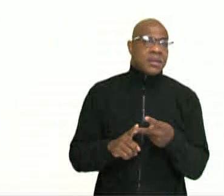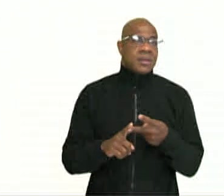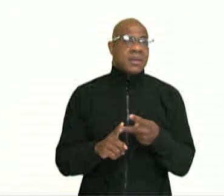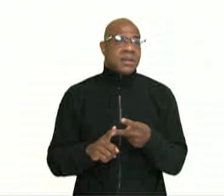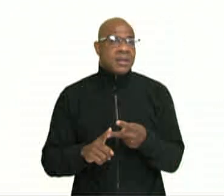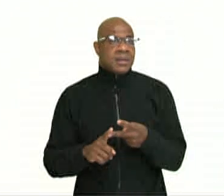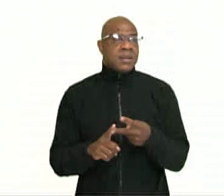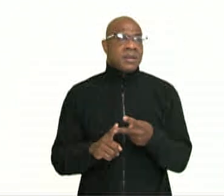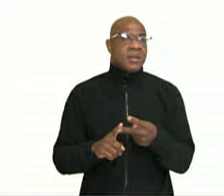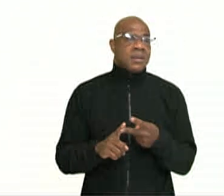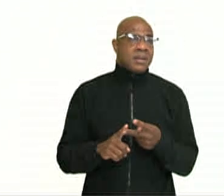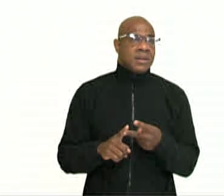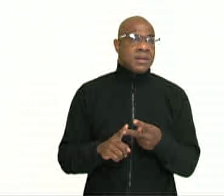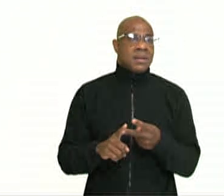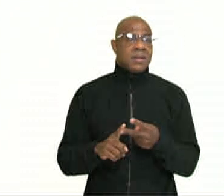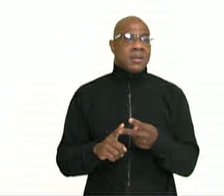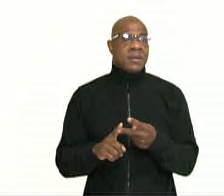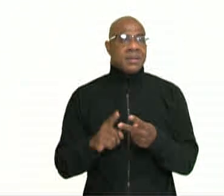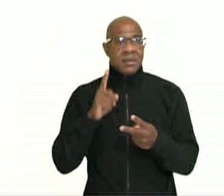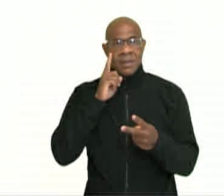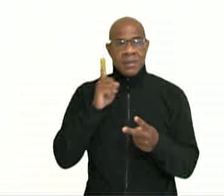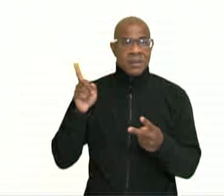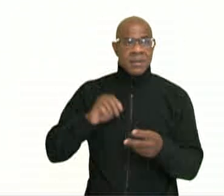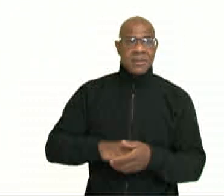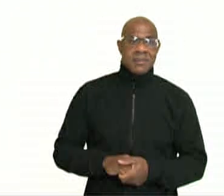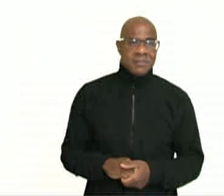Percebeu aqui? Claro que identificou, né?